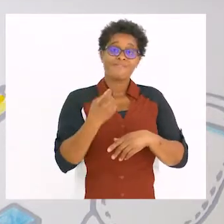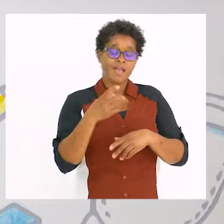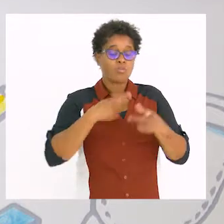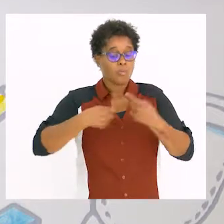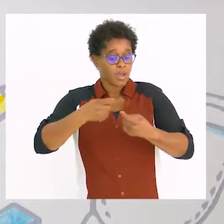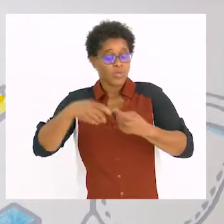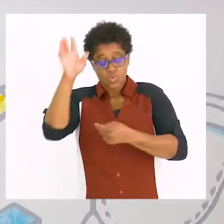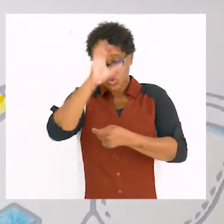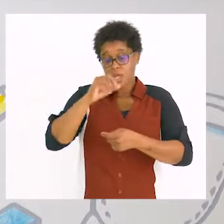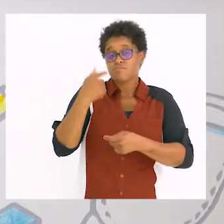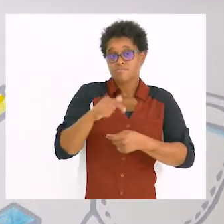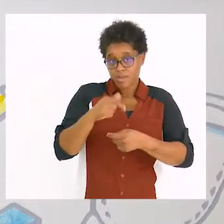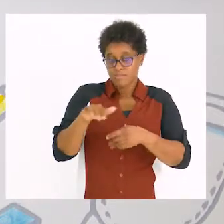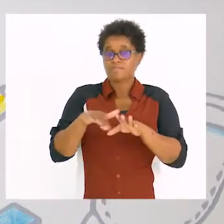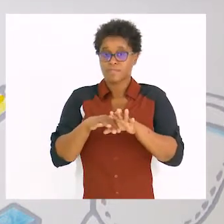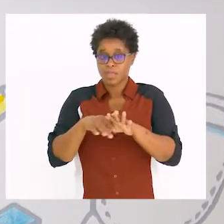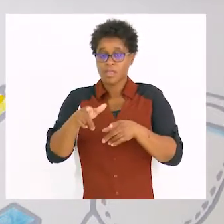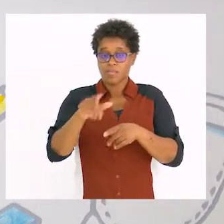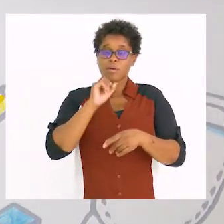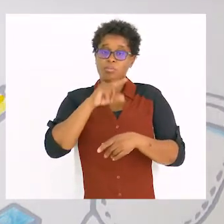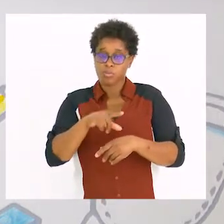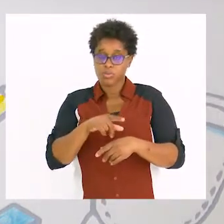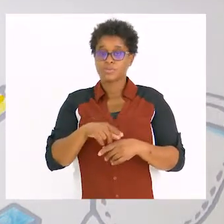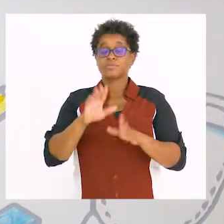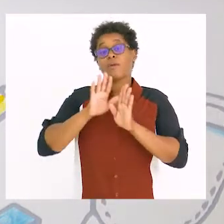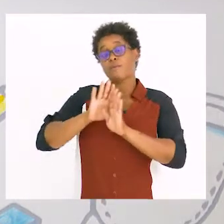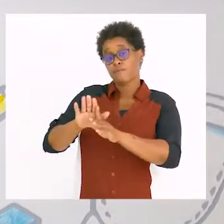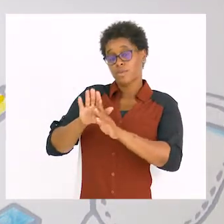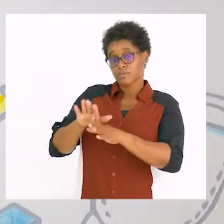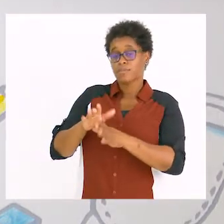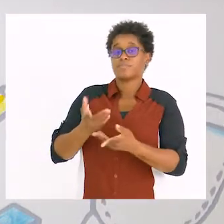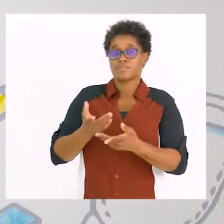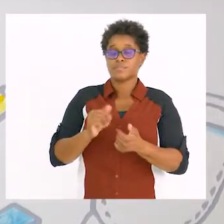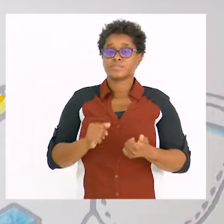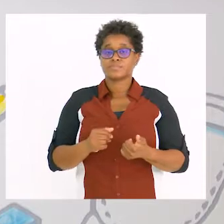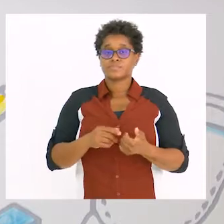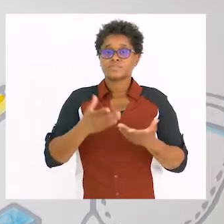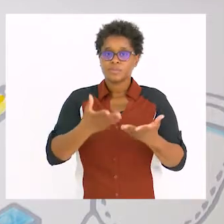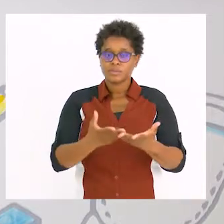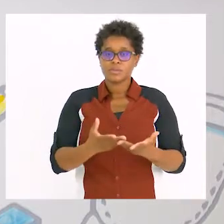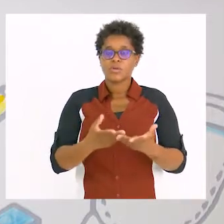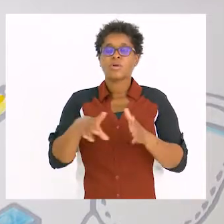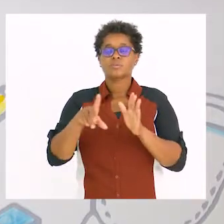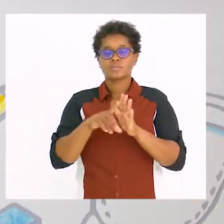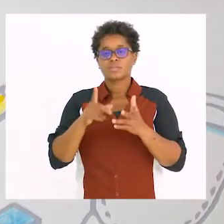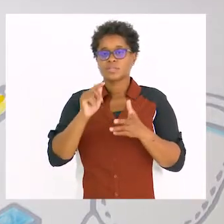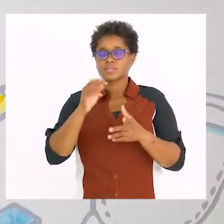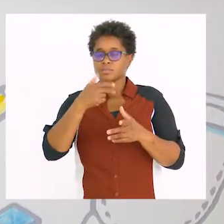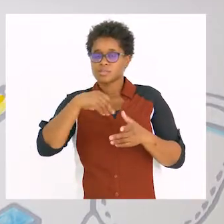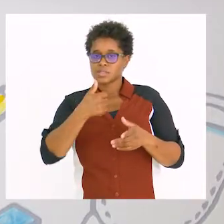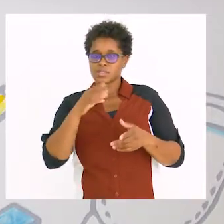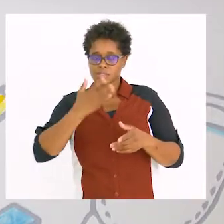que o Estado tem que intervir para poder evitar são as